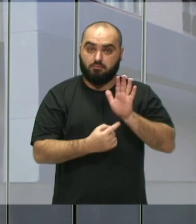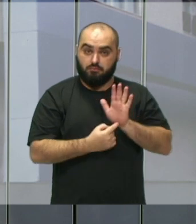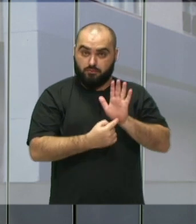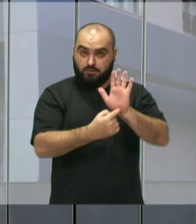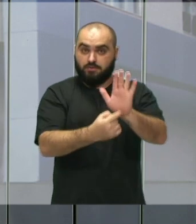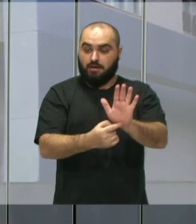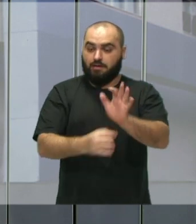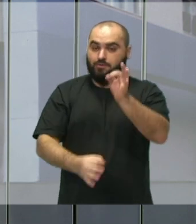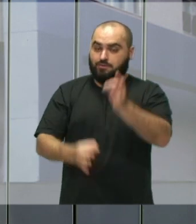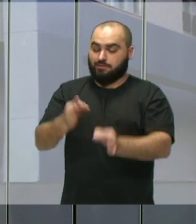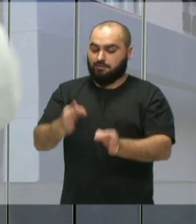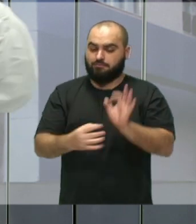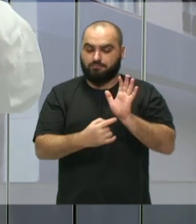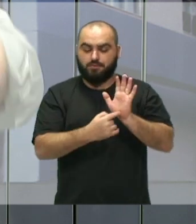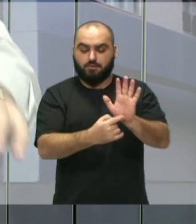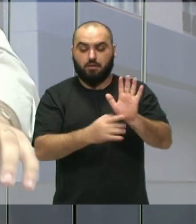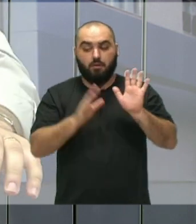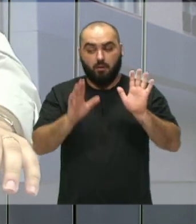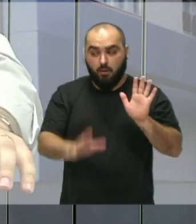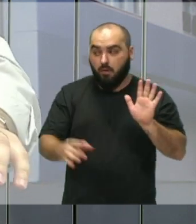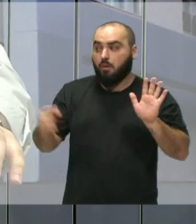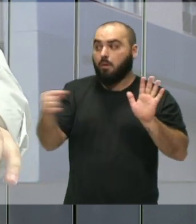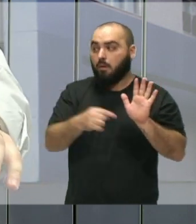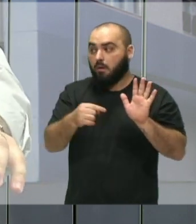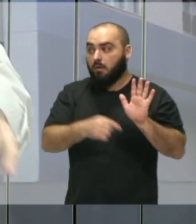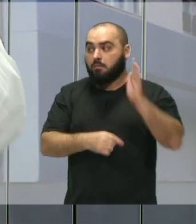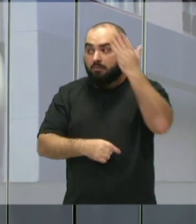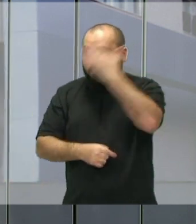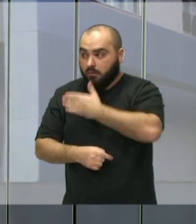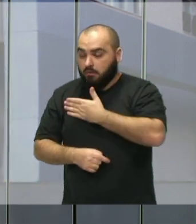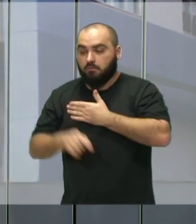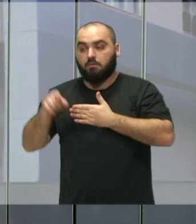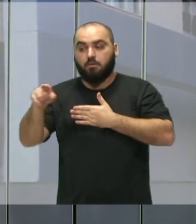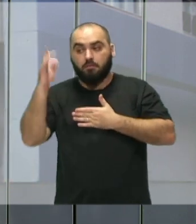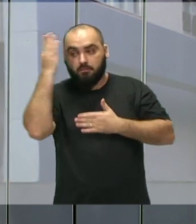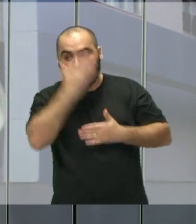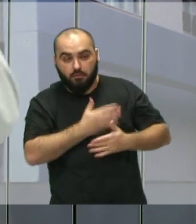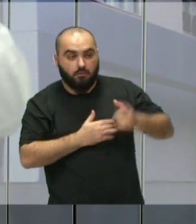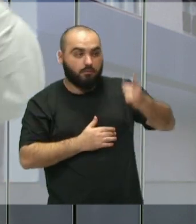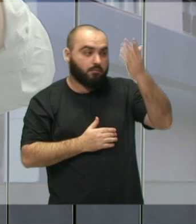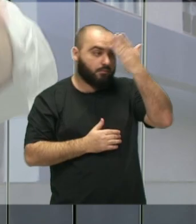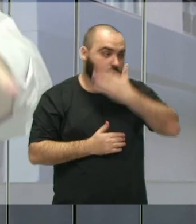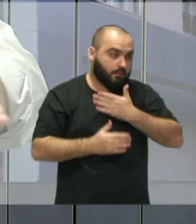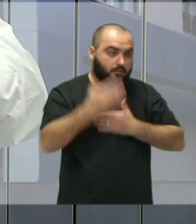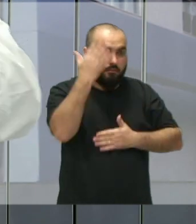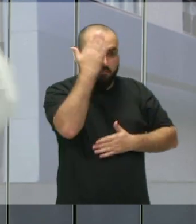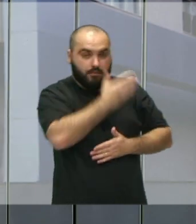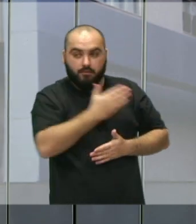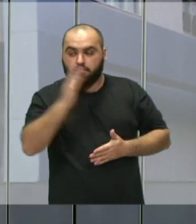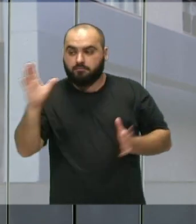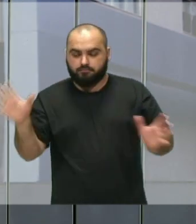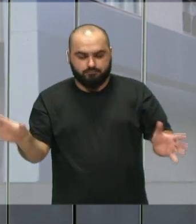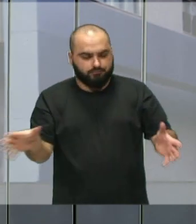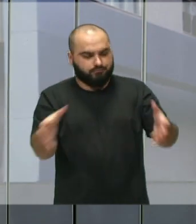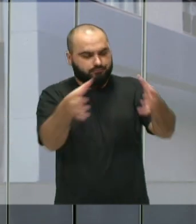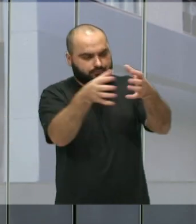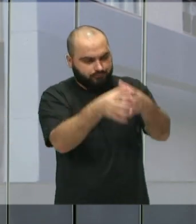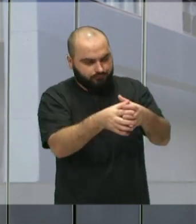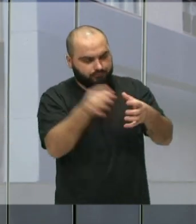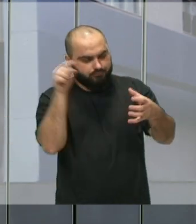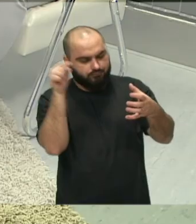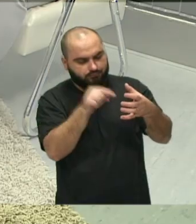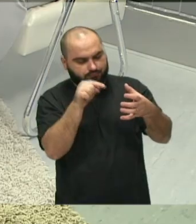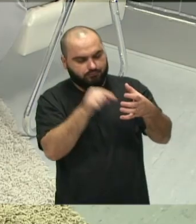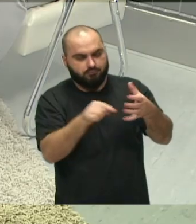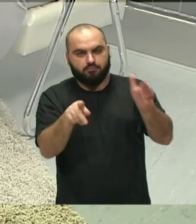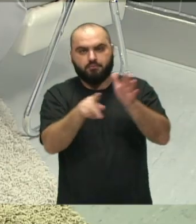Poder Judiciário, olha, essa prova, mais essa prova, esse caminho, esse apontamento